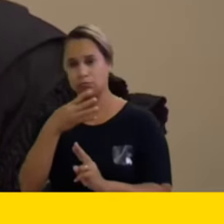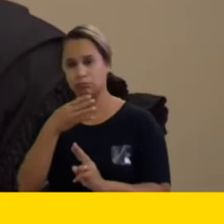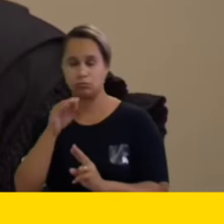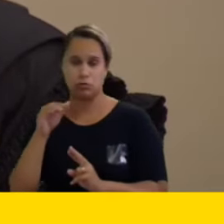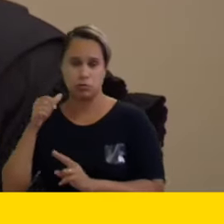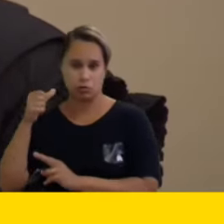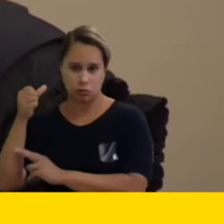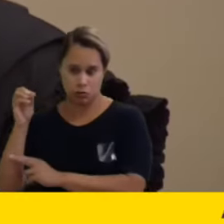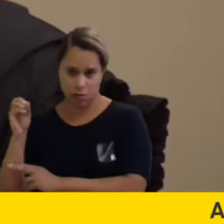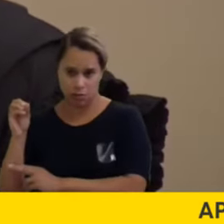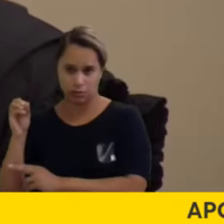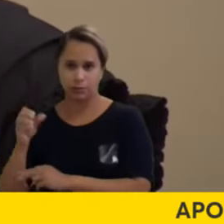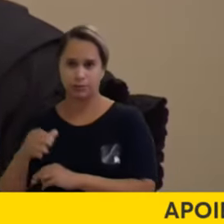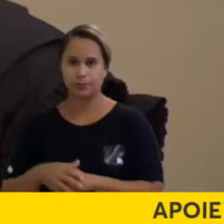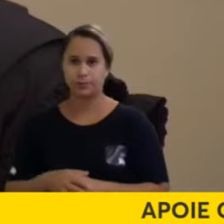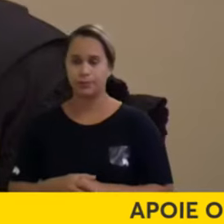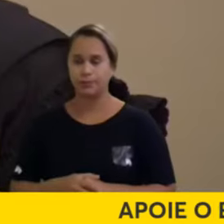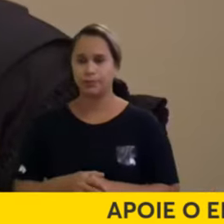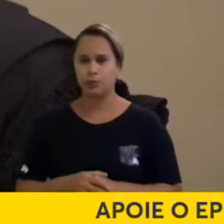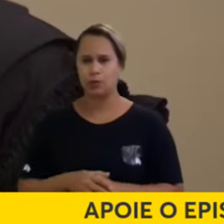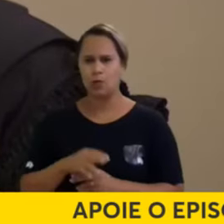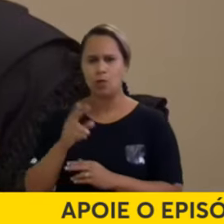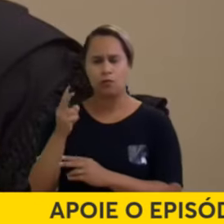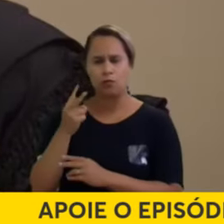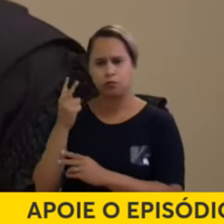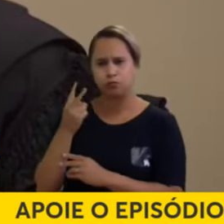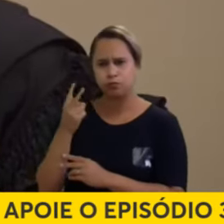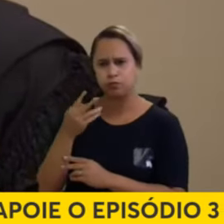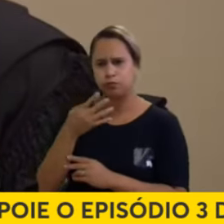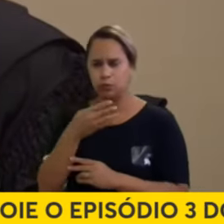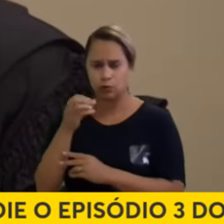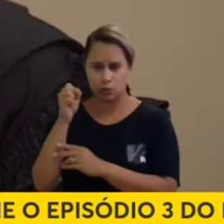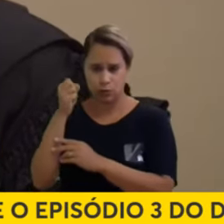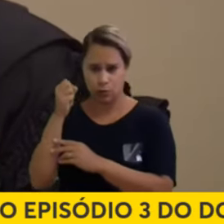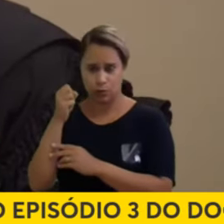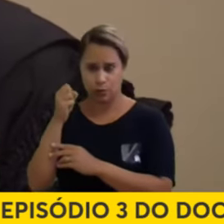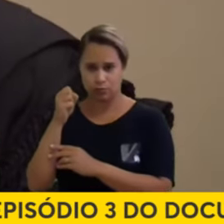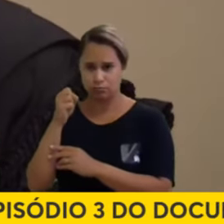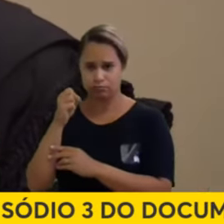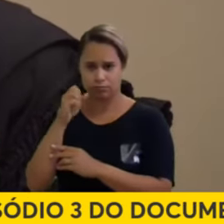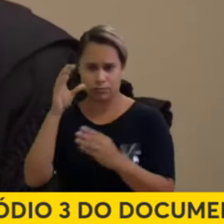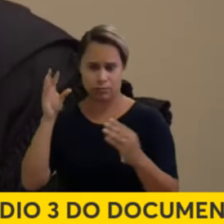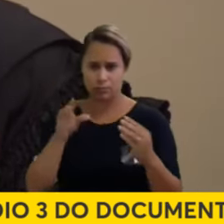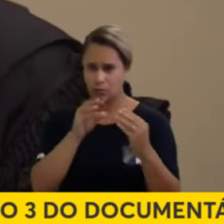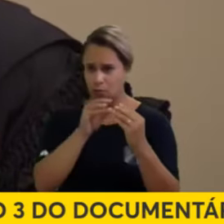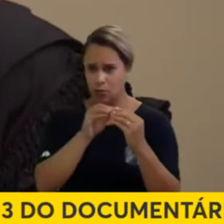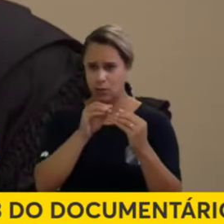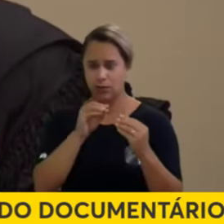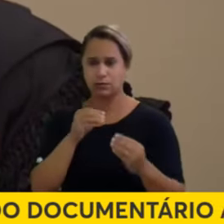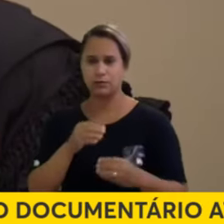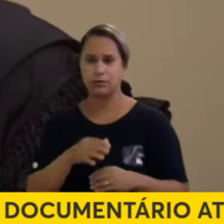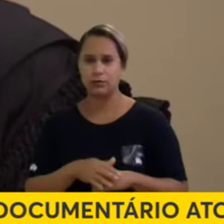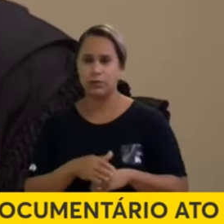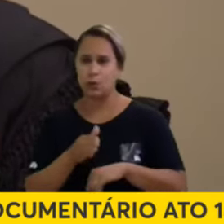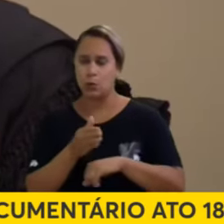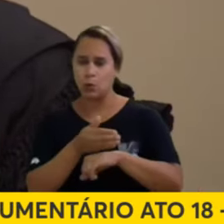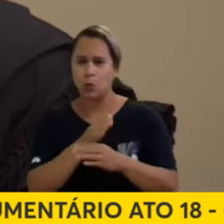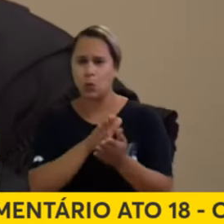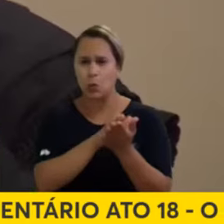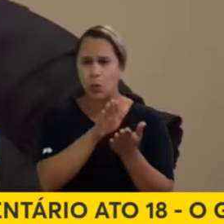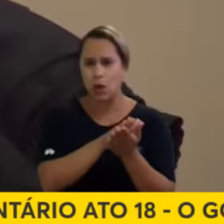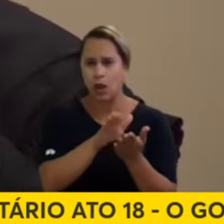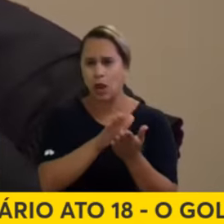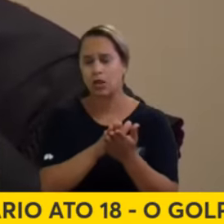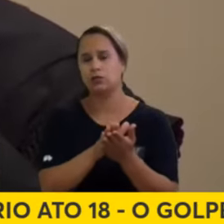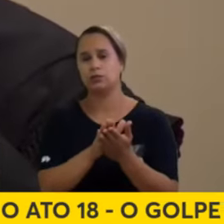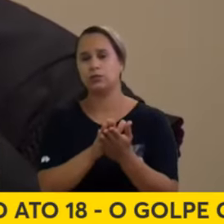global de 48.000 não deve ser calculado nos gastos de pré-campanha de Sérgio moro o mesmo raciocínio vale para os trechos de Curitiba o ninhos e Curitiba